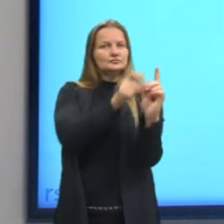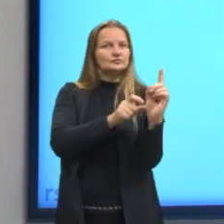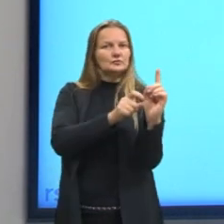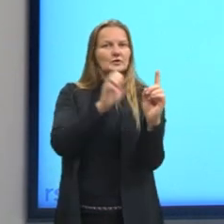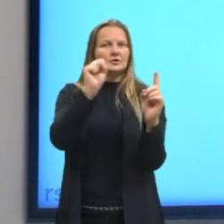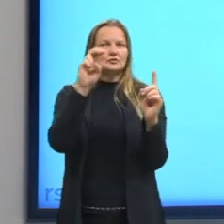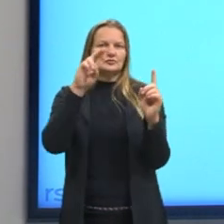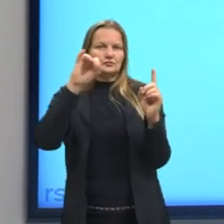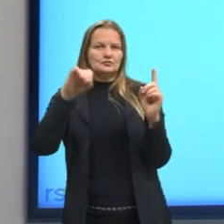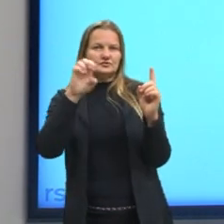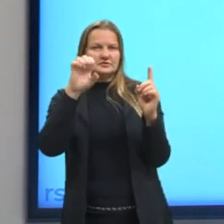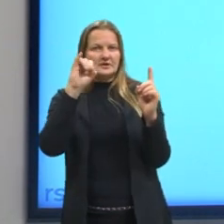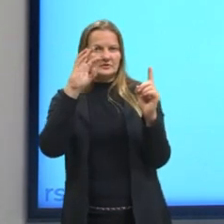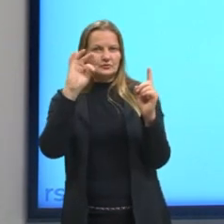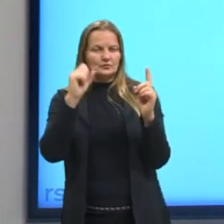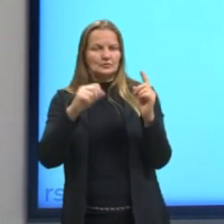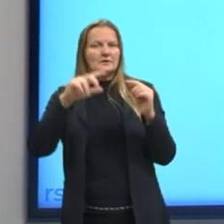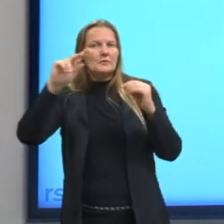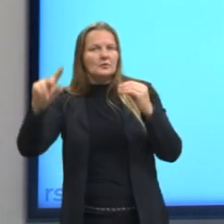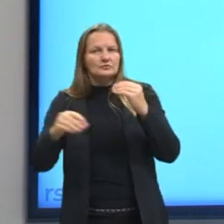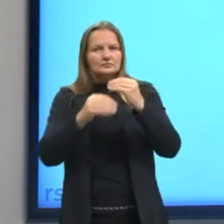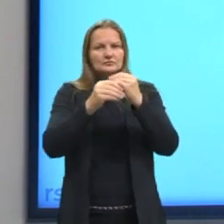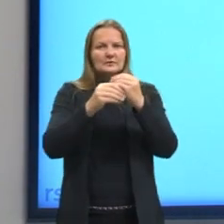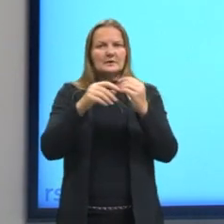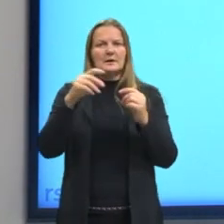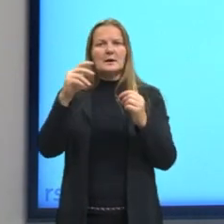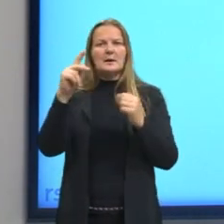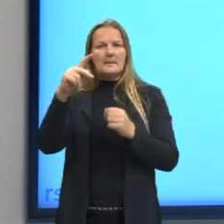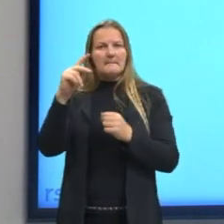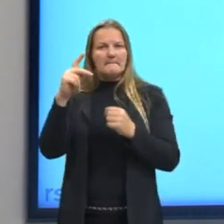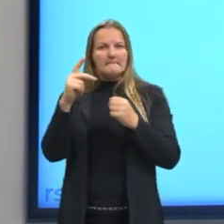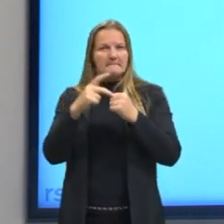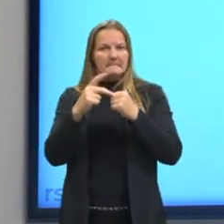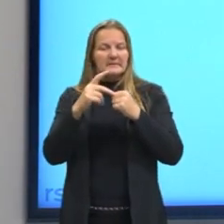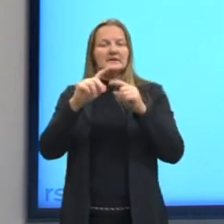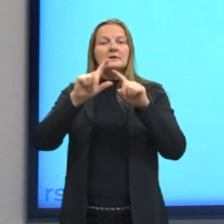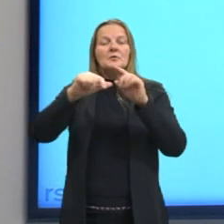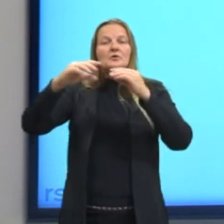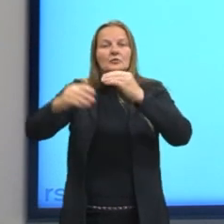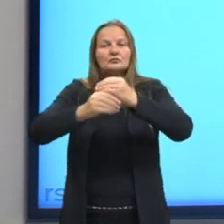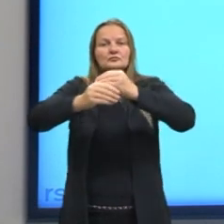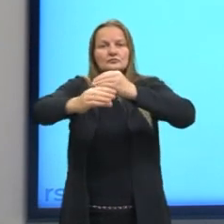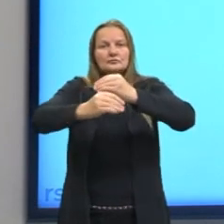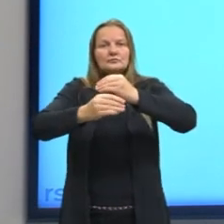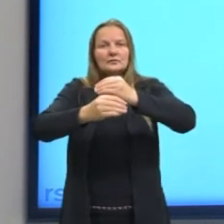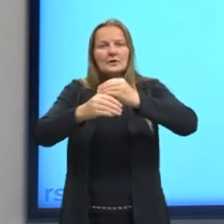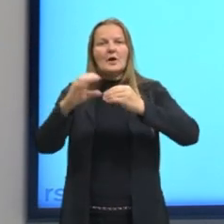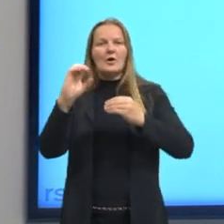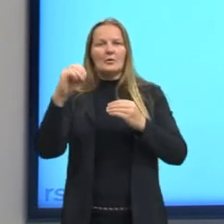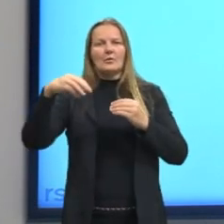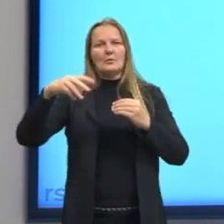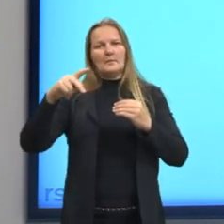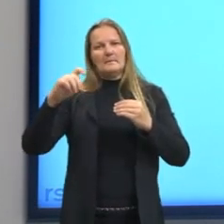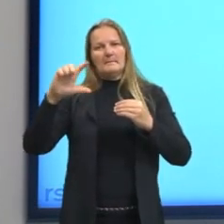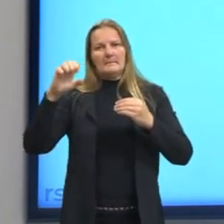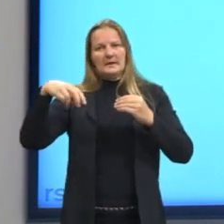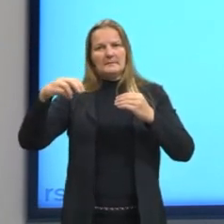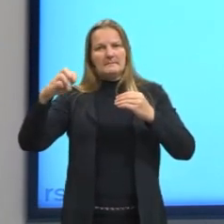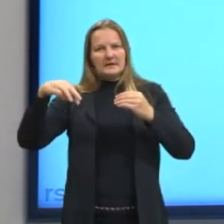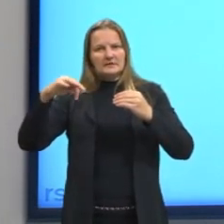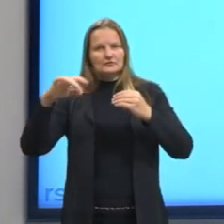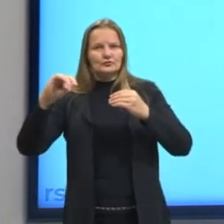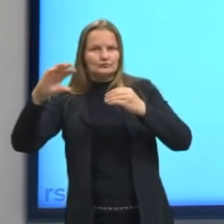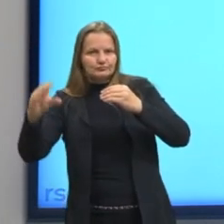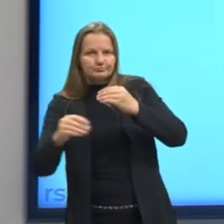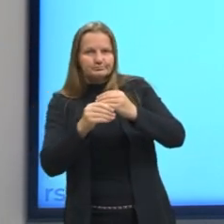seguido do predicado que geralmente é iniciado pelo verbo e ele os complementos caso eles existam né